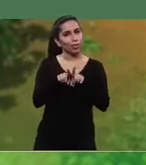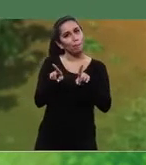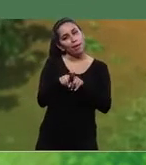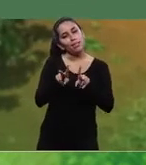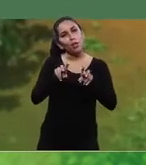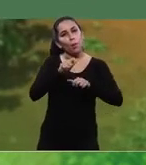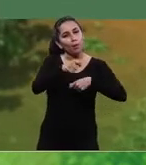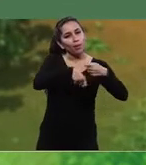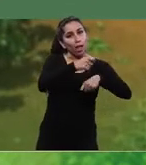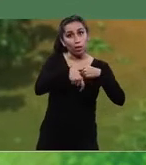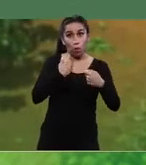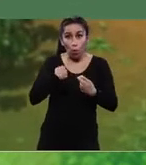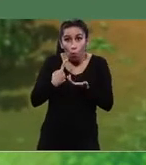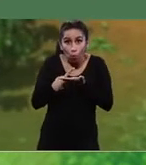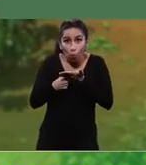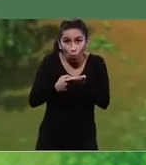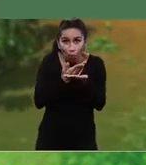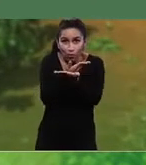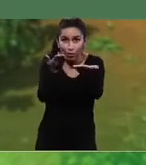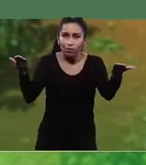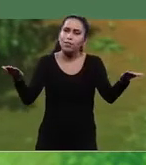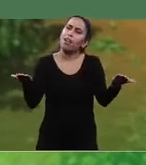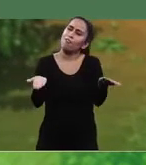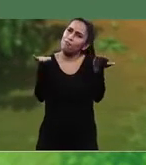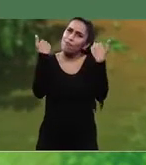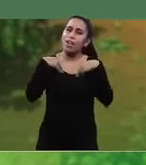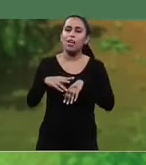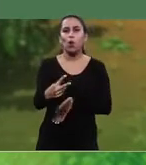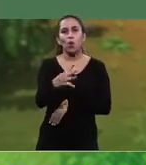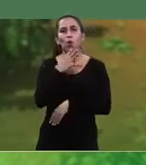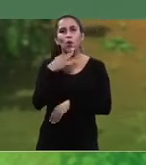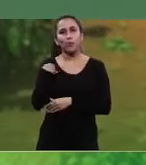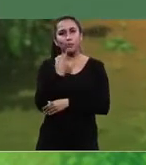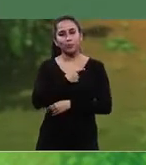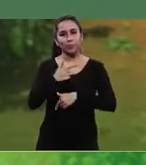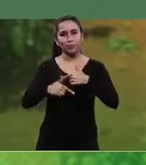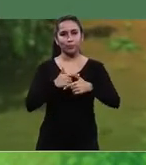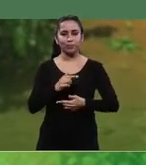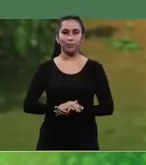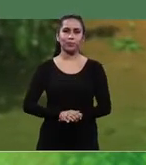eu convido vocês a nos visitar. Pode passar.